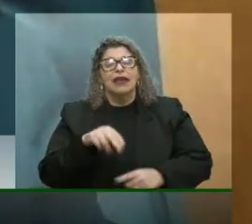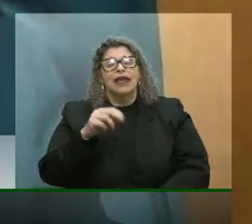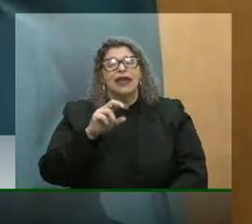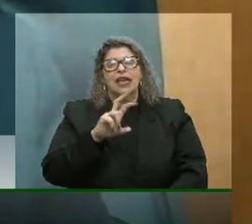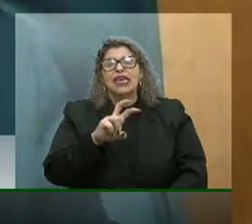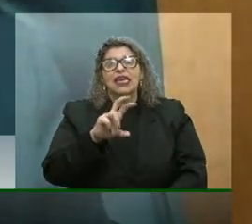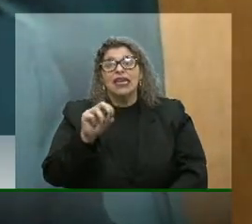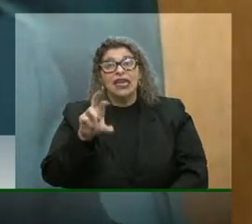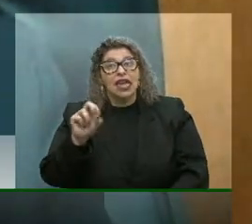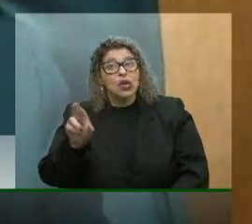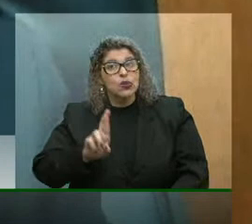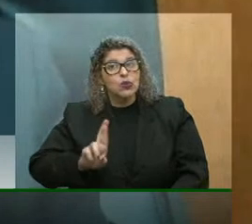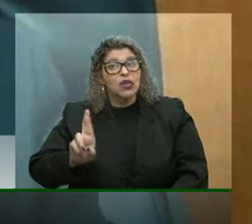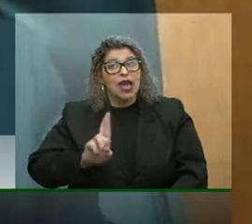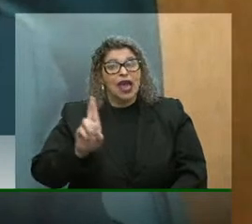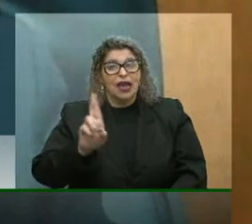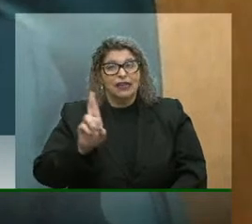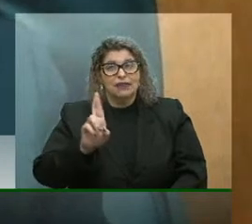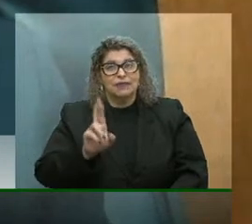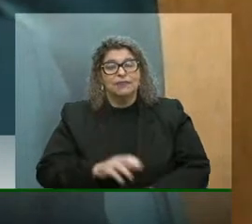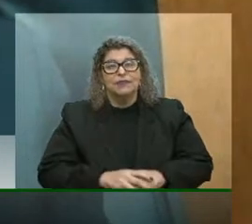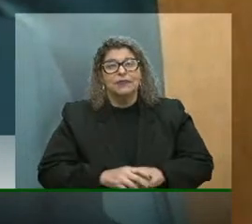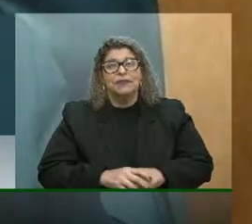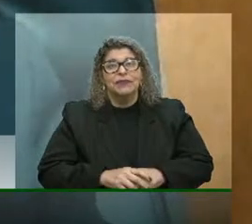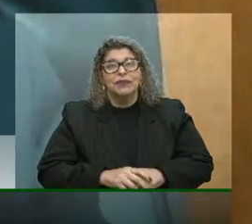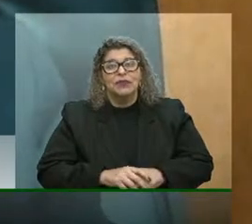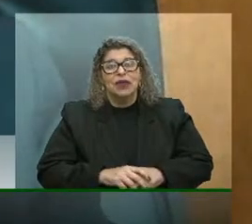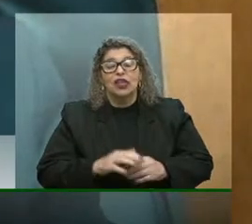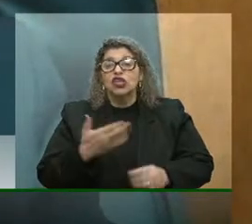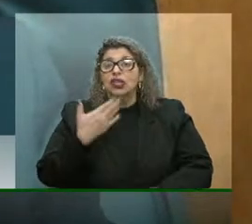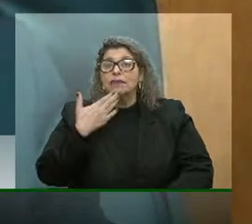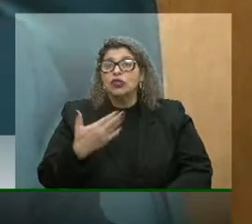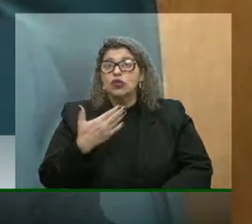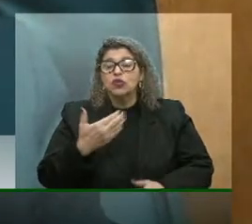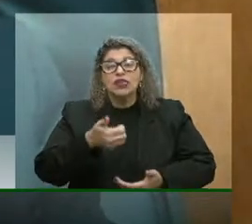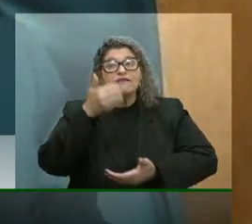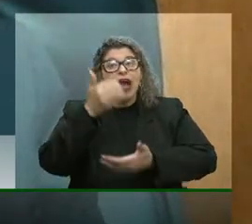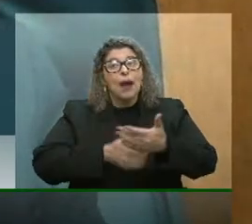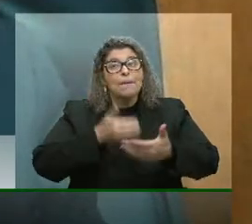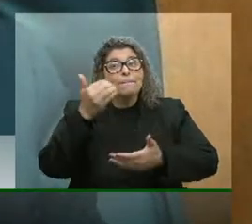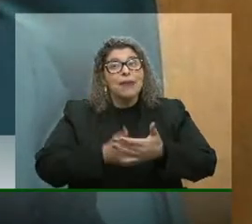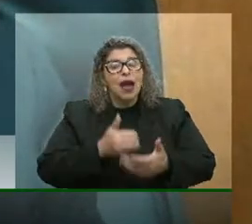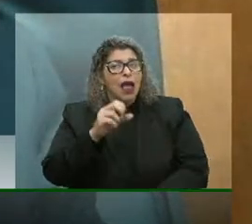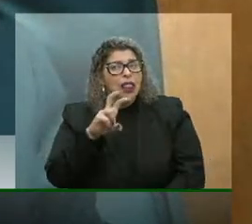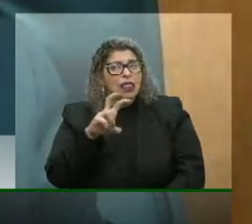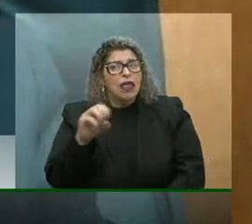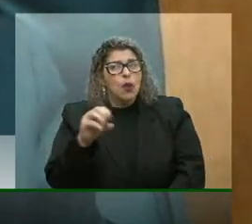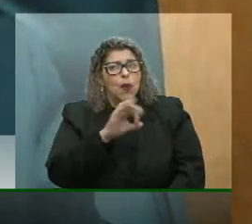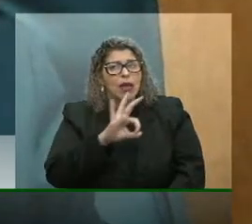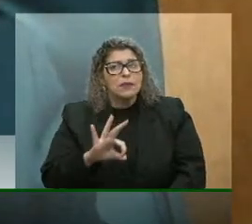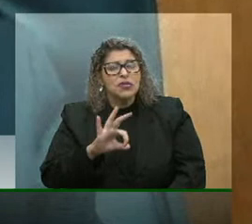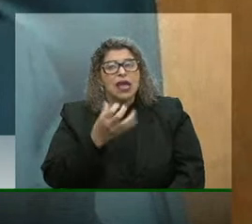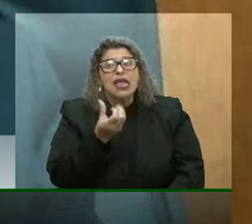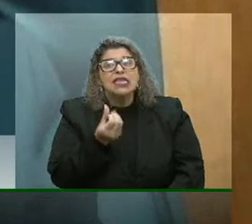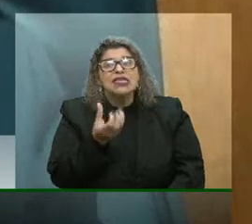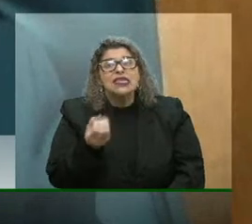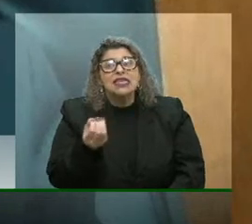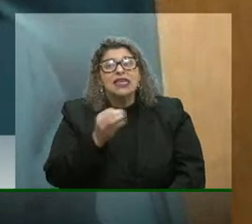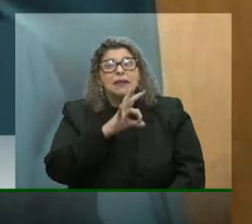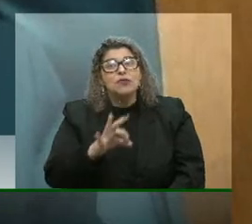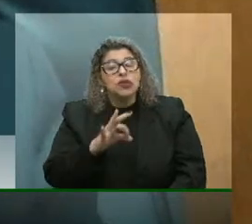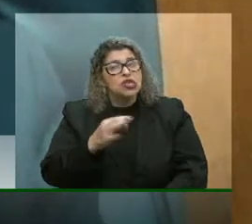quer? Que seja unificado e que esse valor baixe para 50%, máximo 60%,